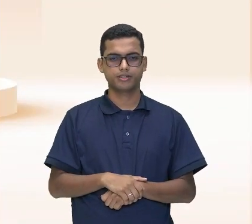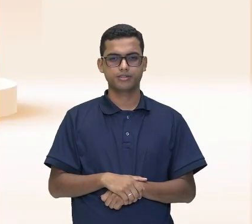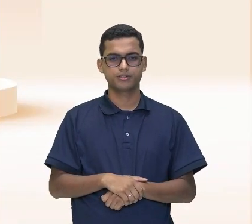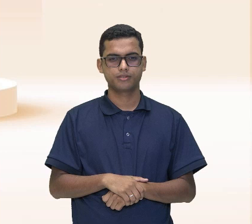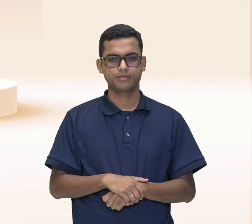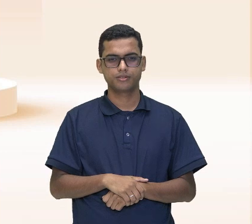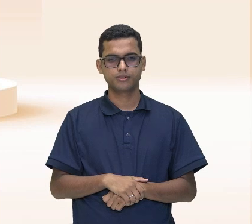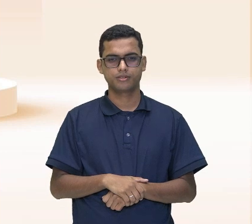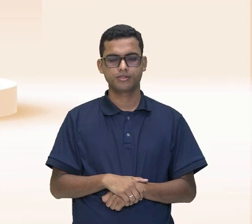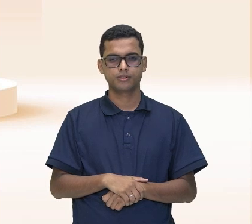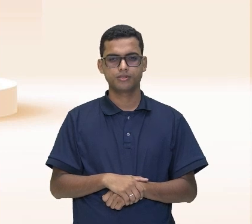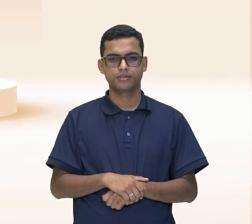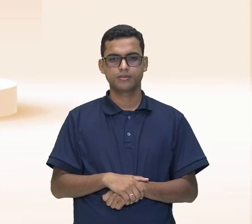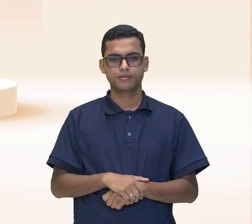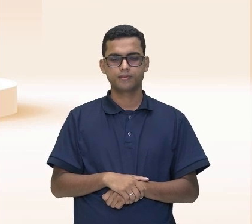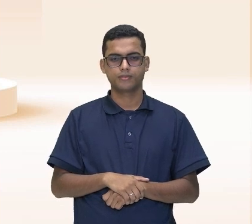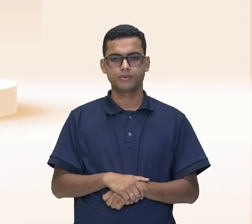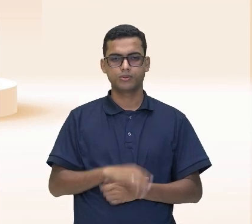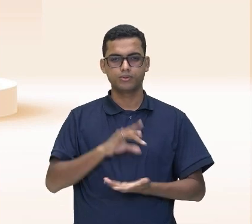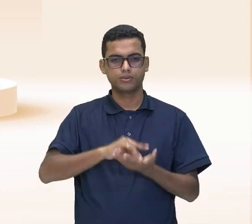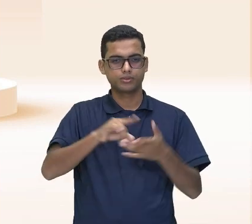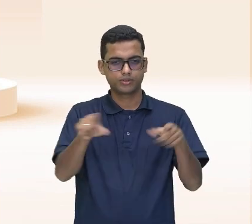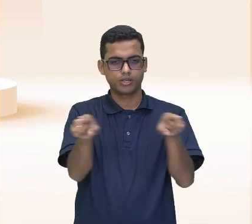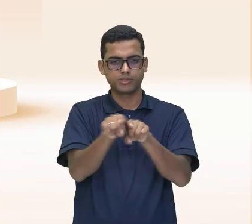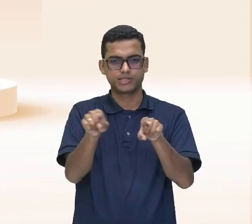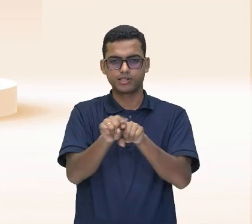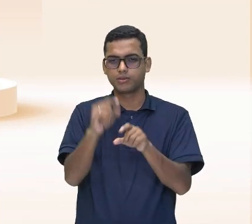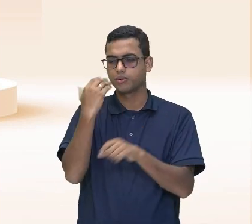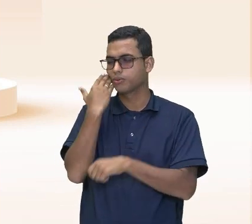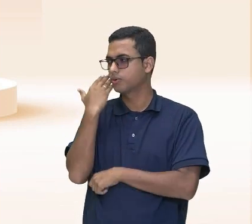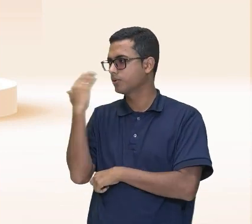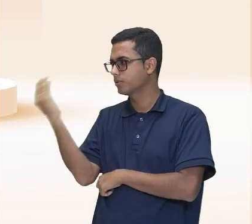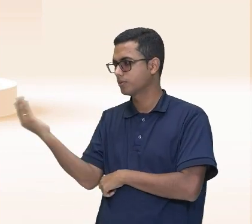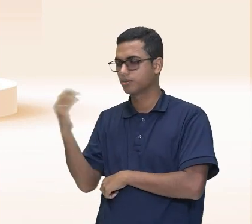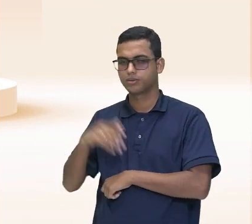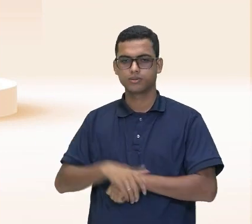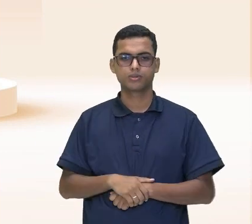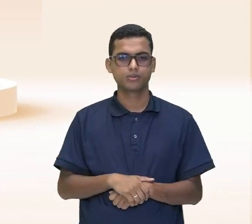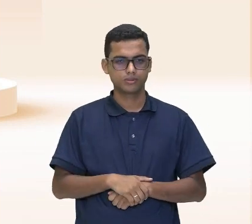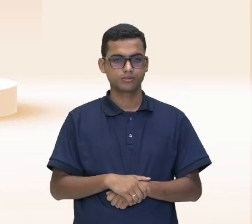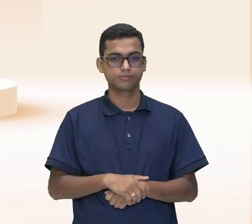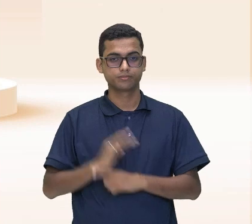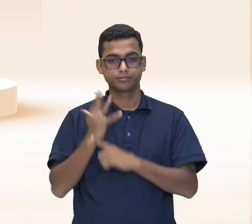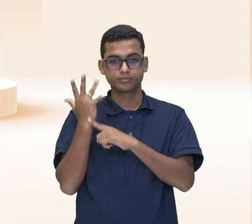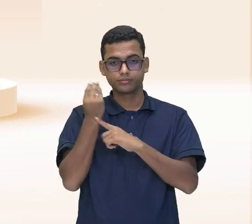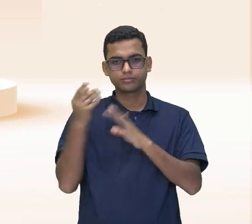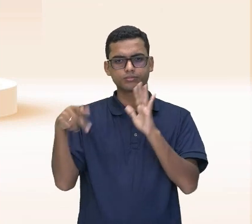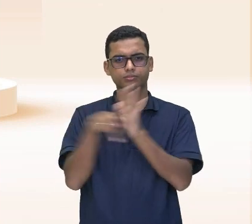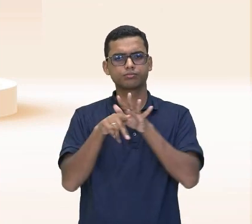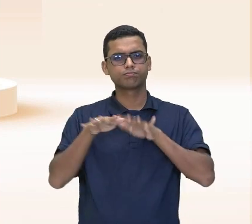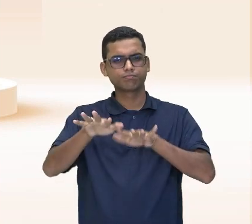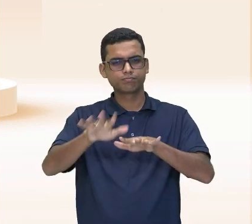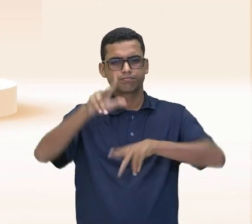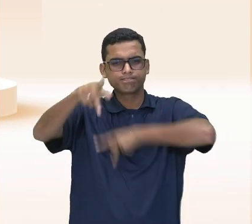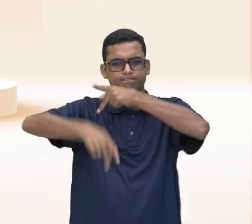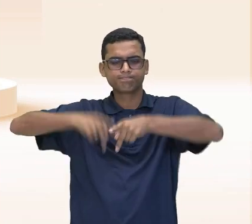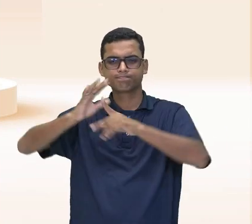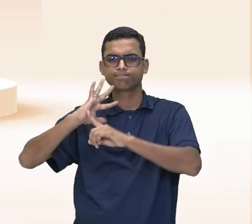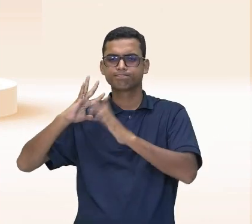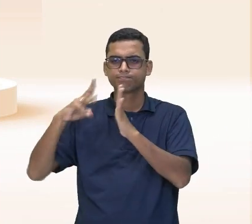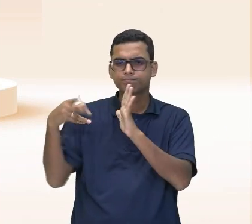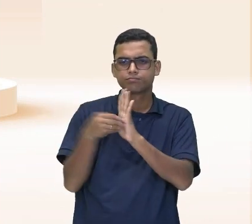Olha, o multiculturalismo, então, é essa manifestação artística dos povos amazônicos. É a